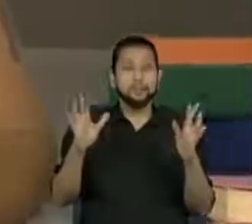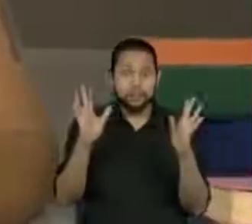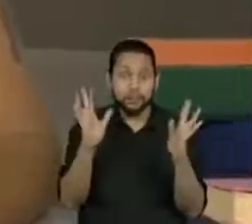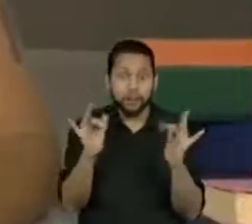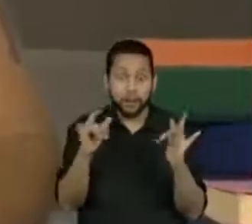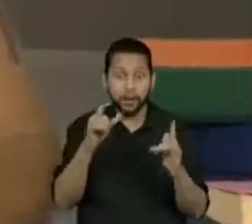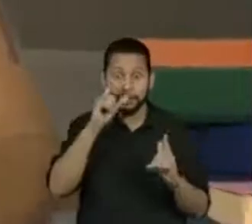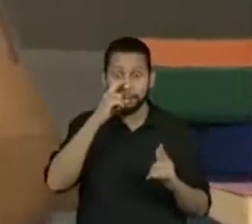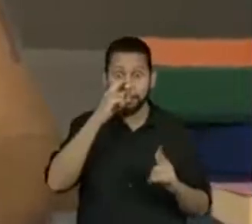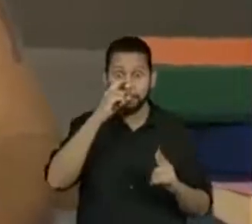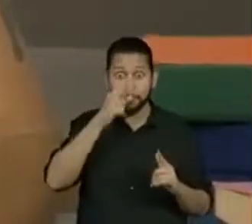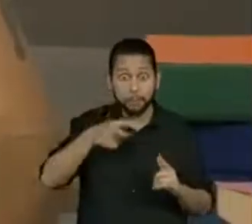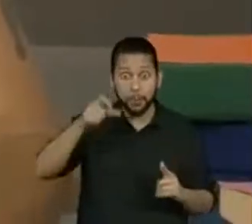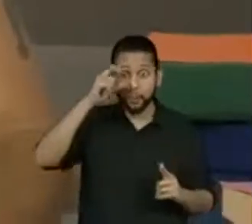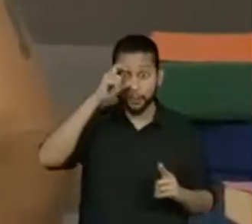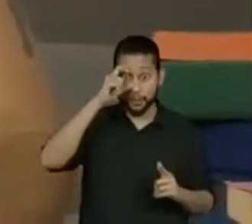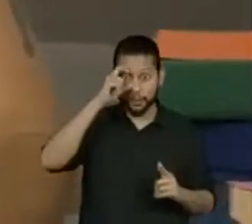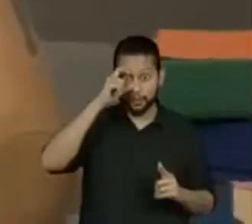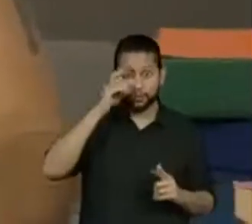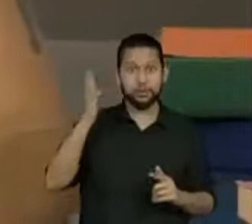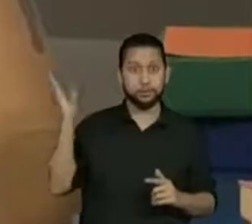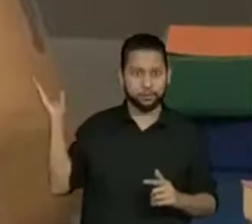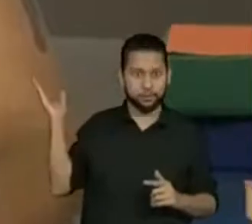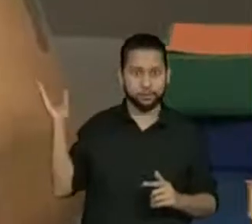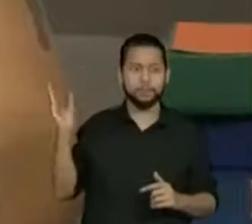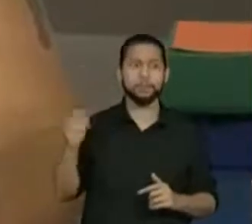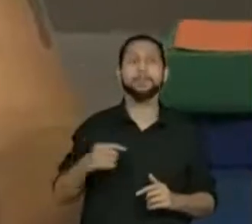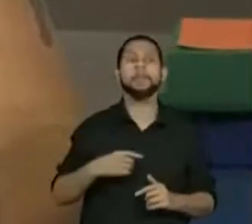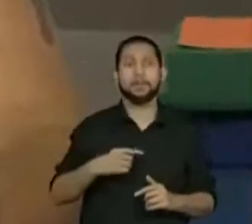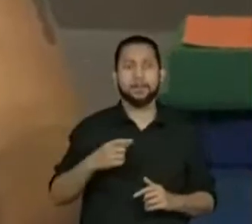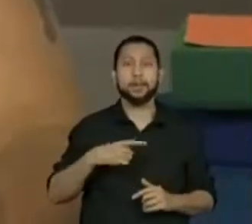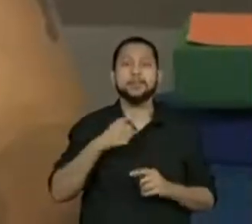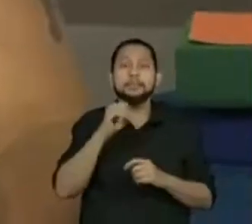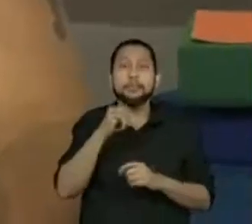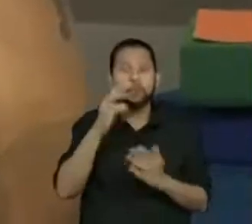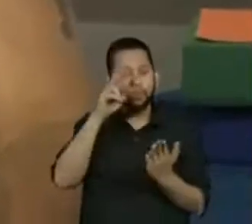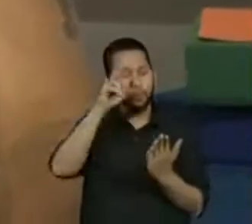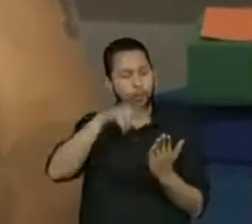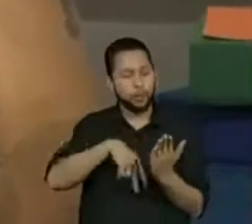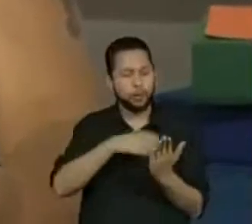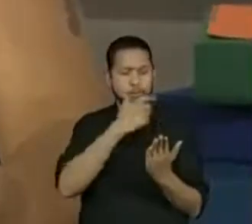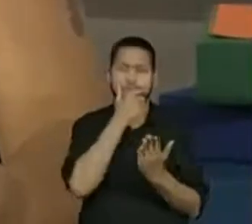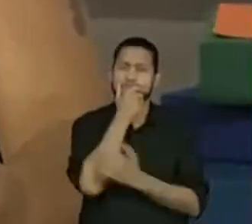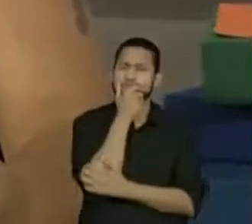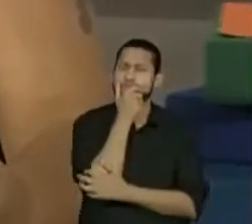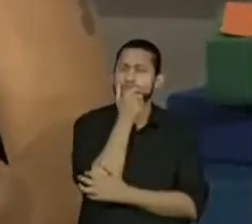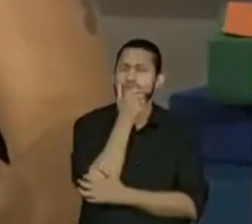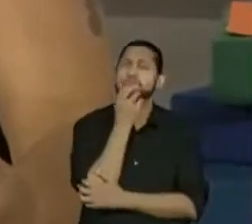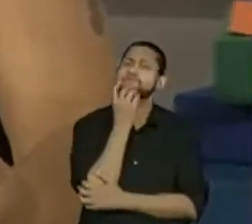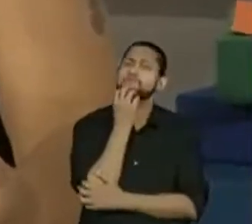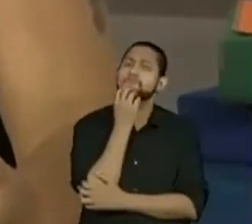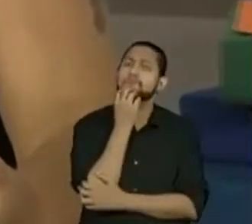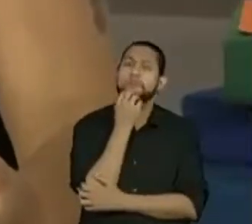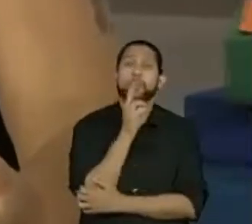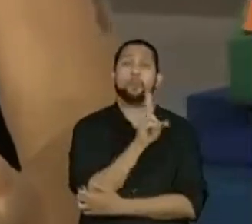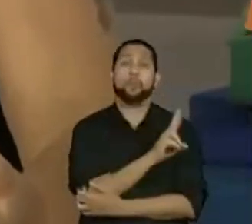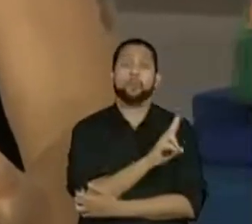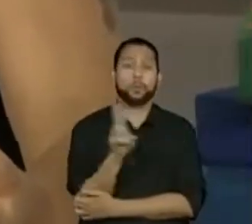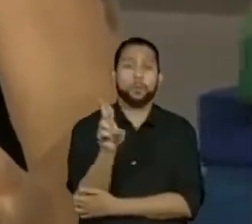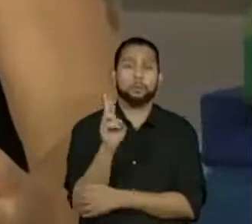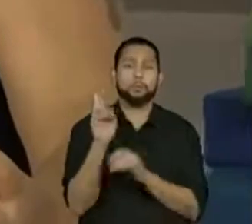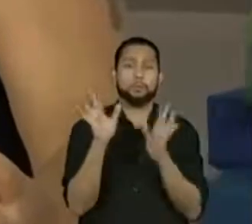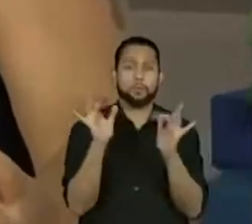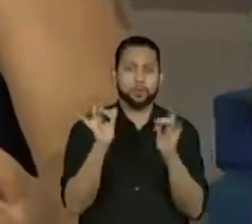quando a gente lê um livro desse um um livro que existe um poema desse o que que é interessante além de